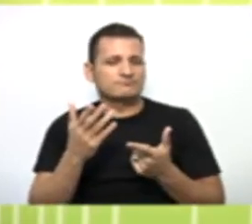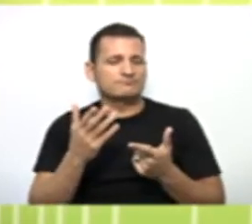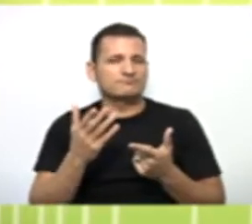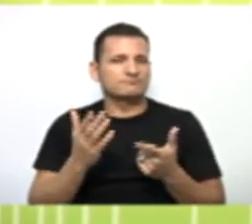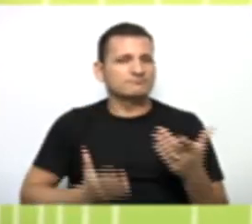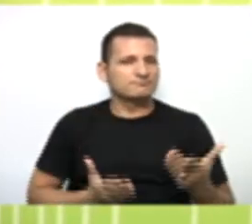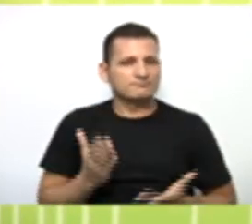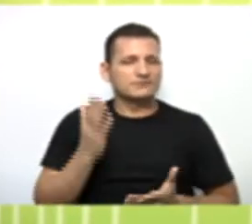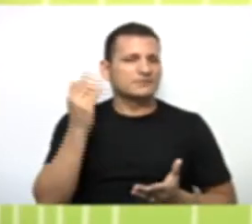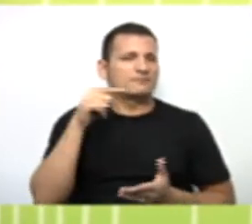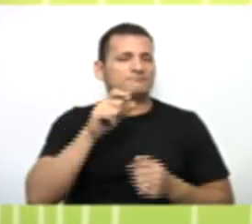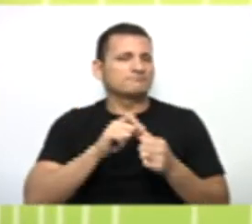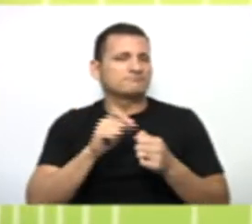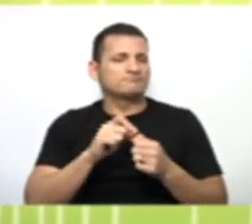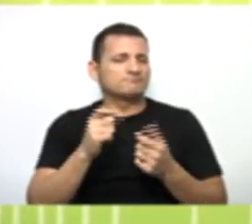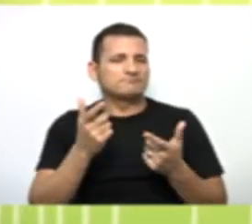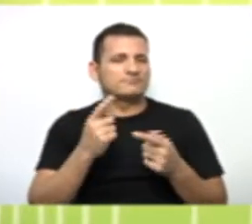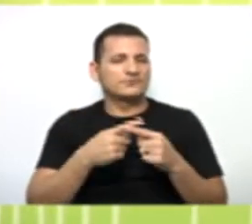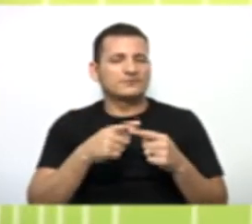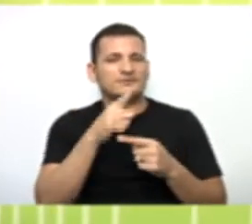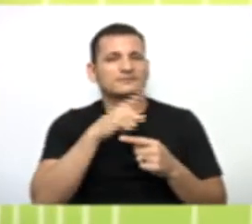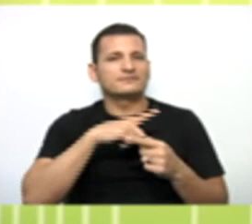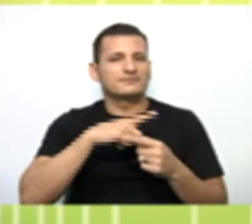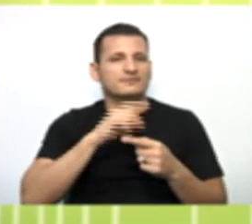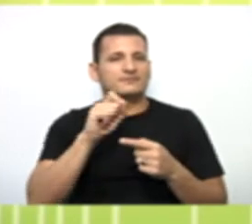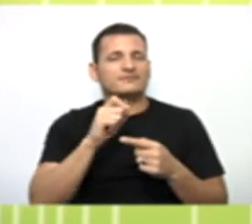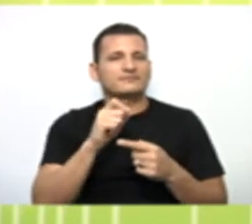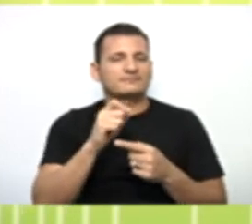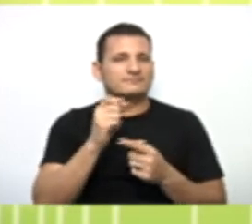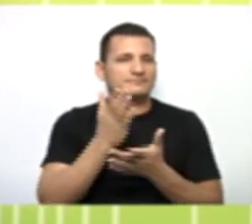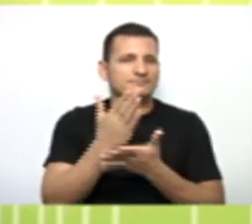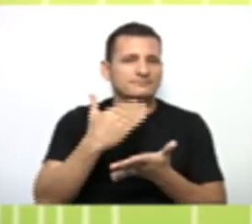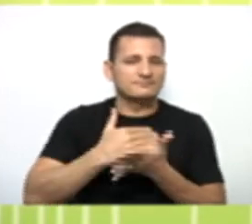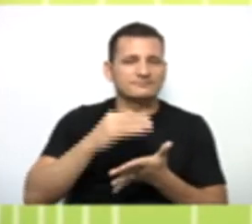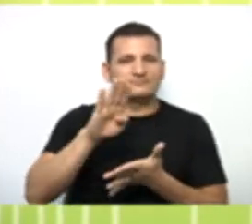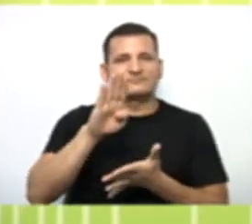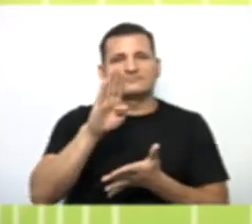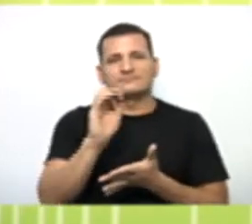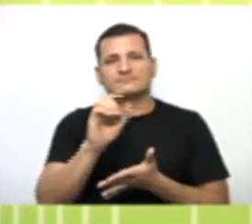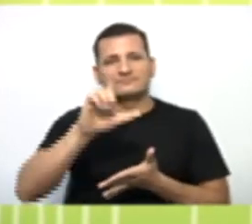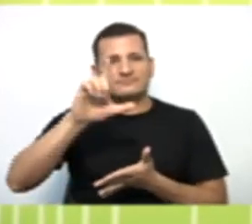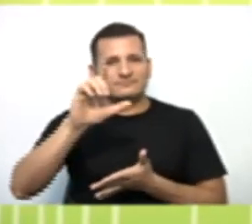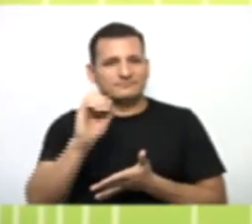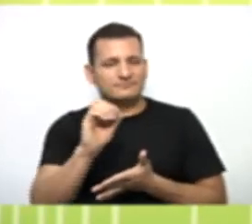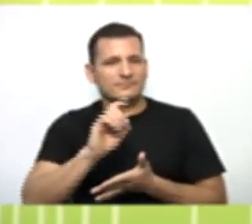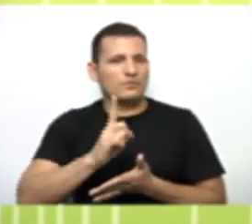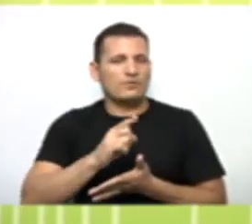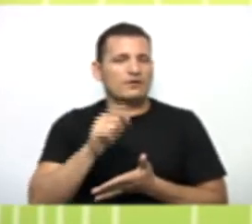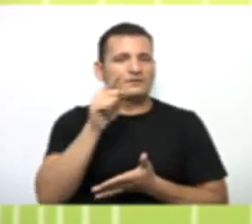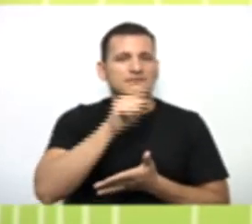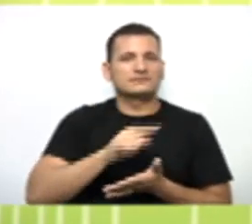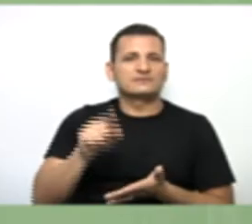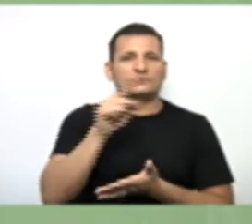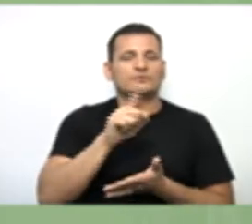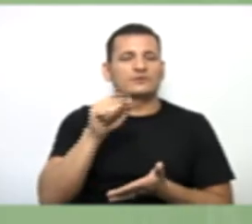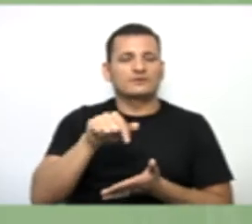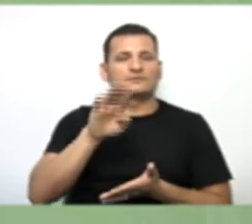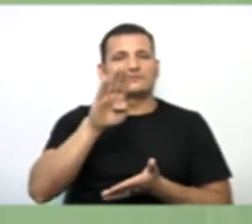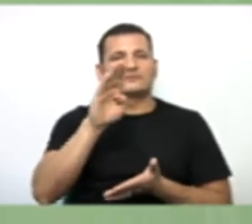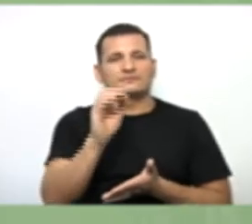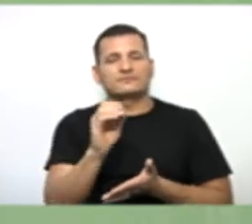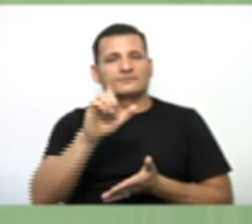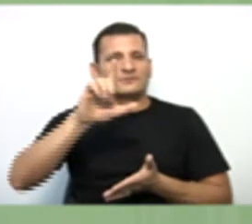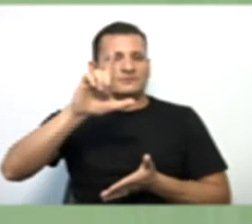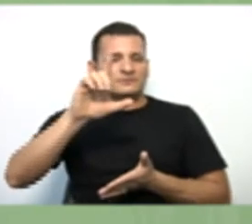isso aí tranquilamente, porque está escrito ali, corte o bolo, está até dando a dica, não é um círculo, é corte um bolo em